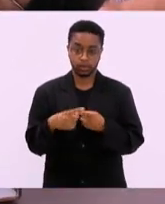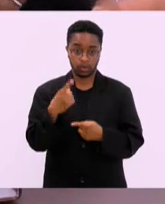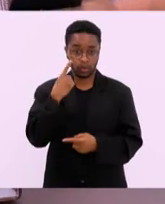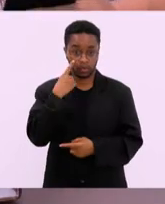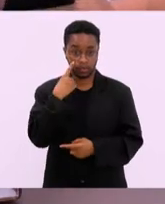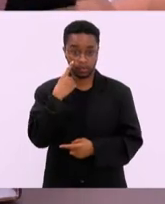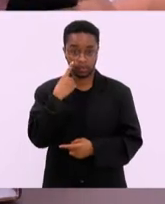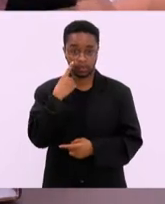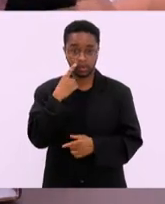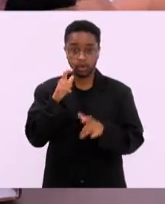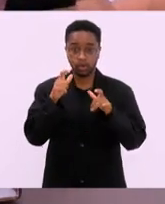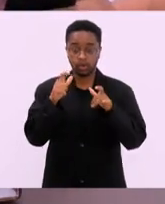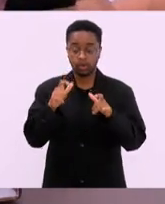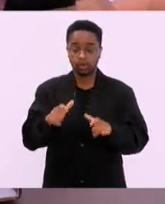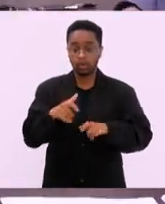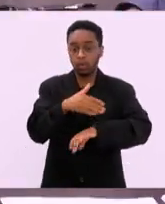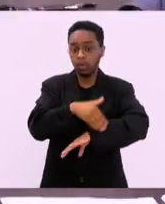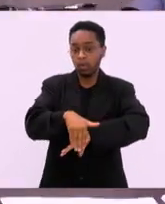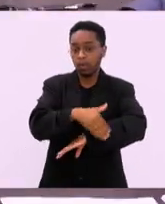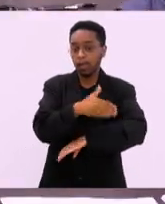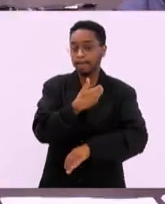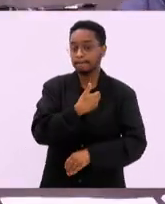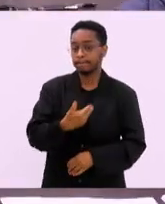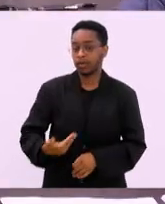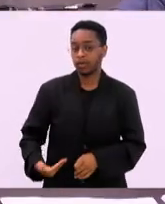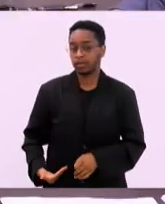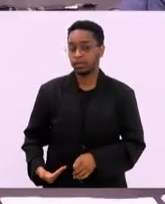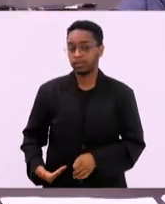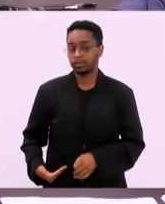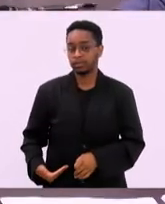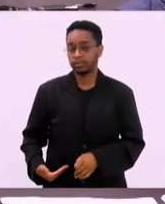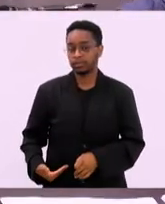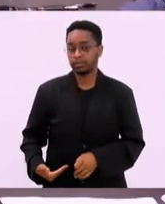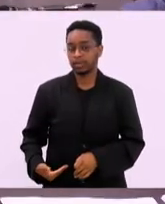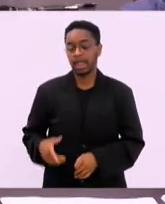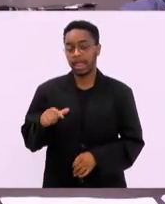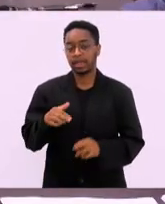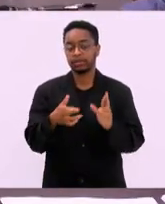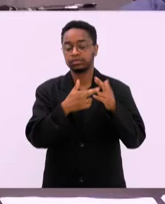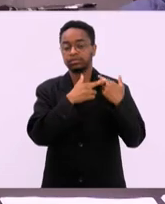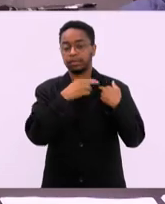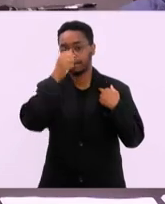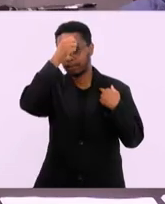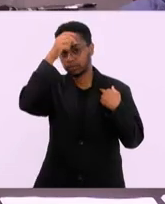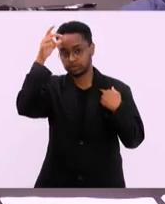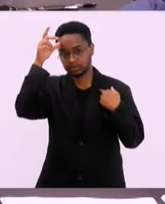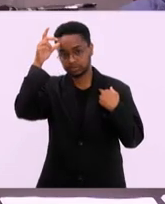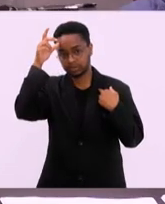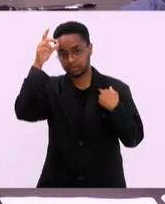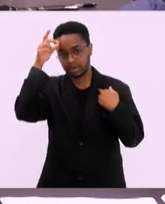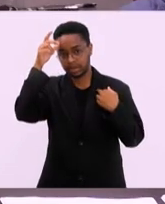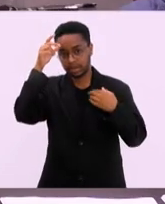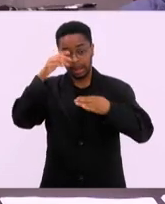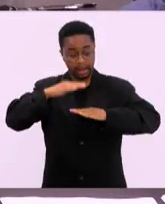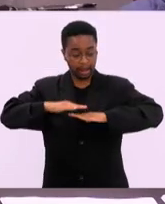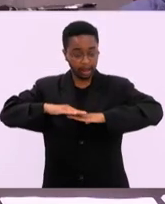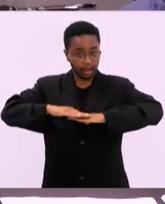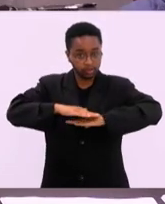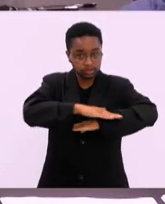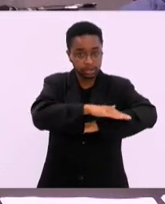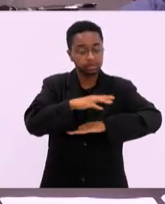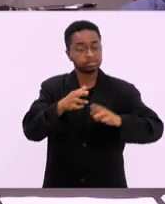logradouro público, onde bota a caçamba, municipal, Passeio público,